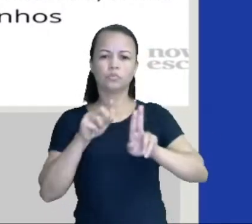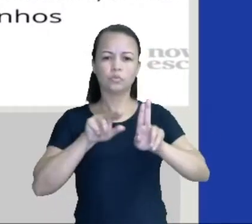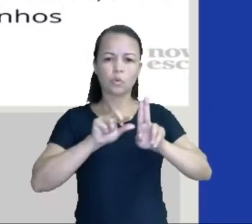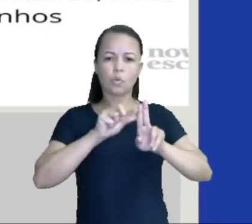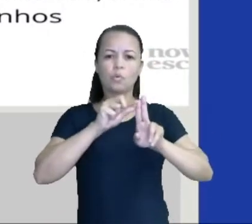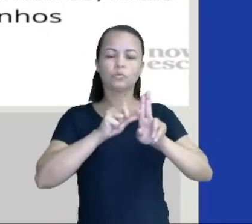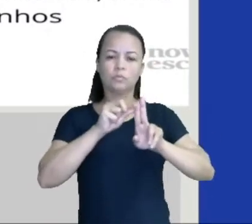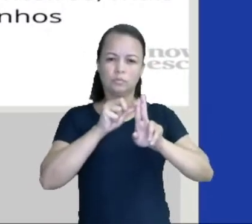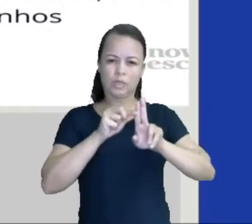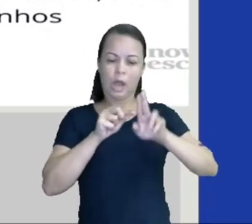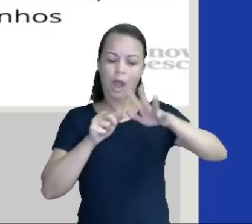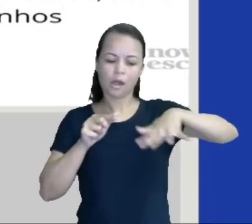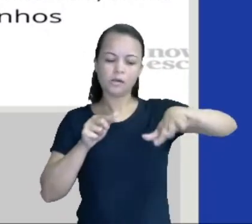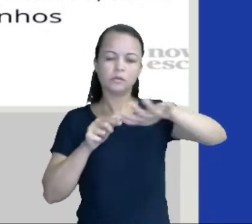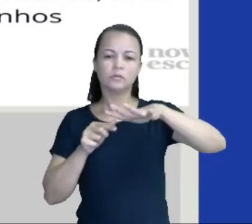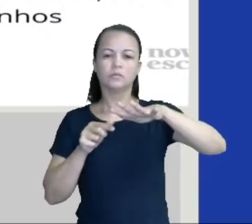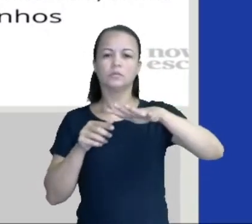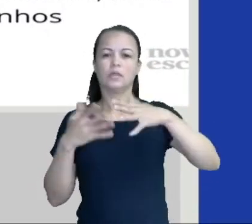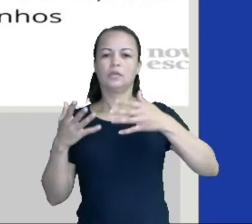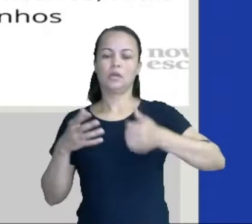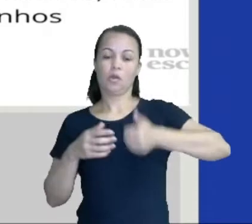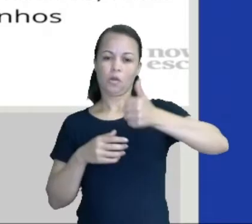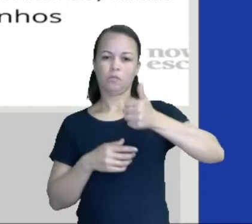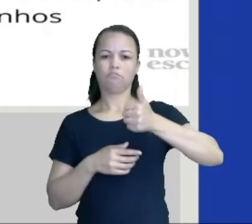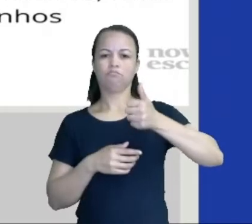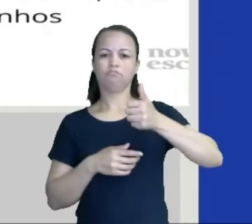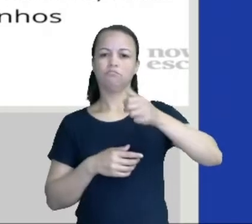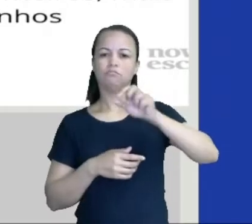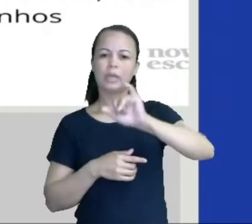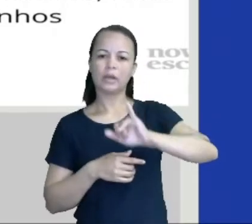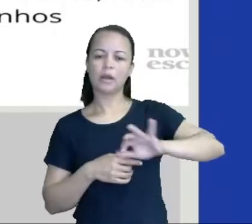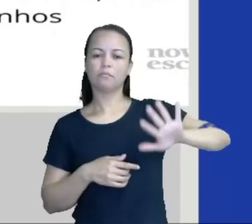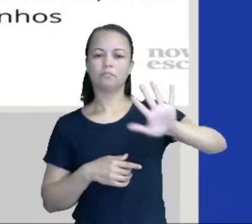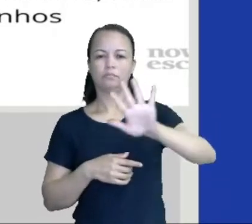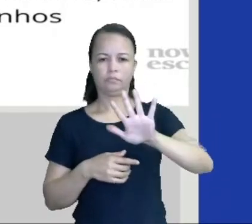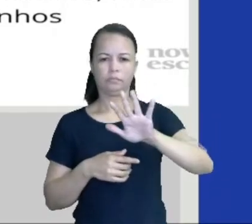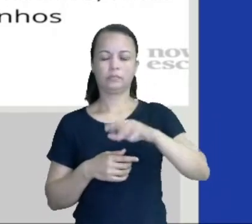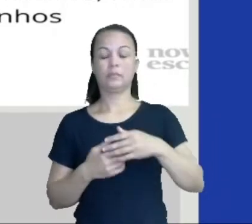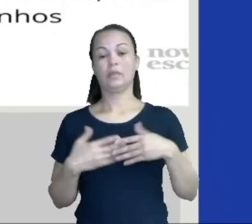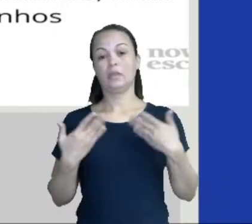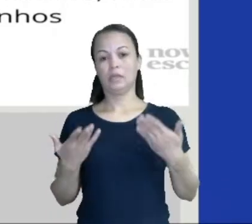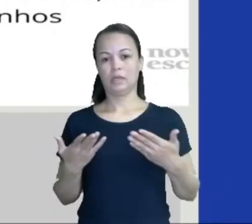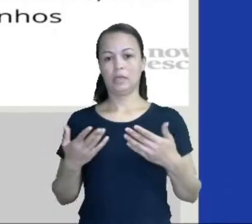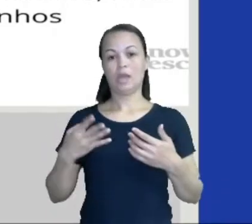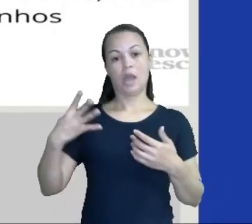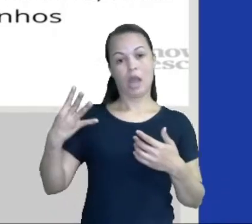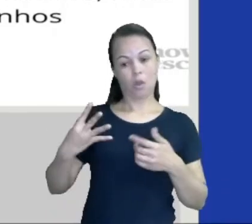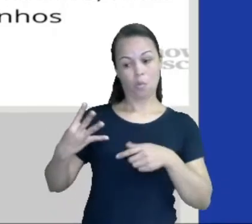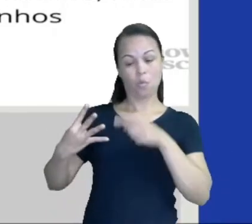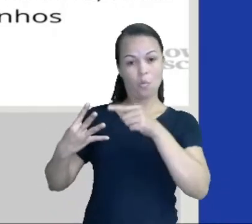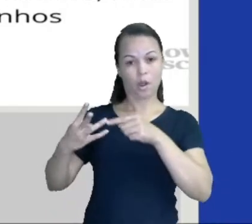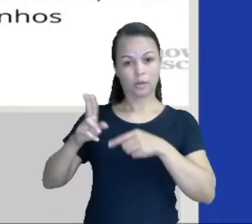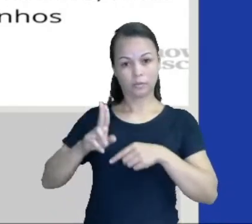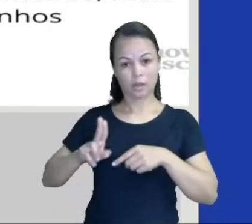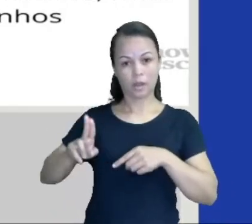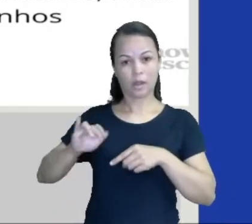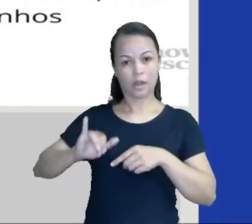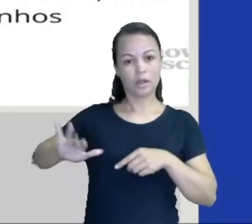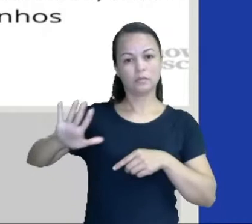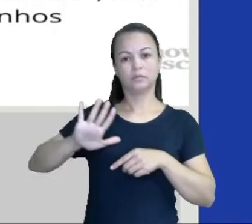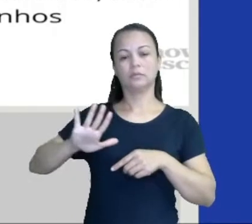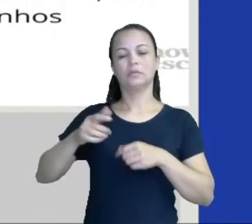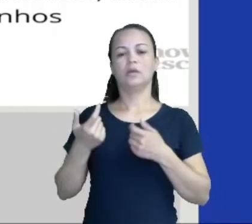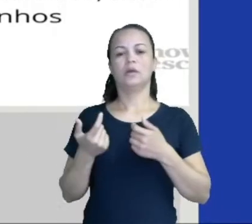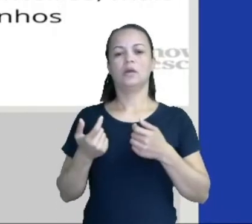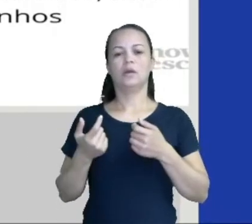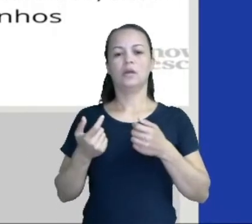observe que a figura primeira e a figura quarta, embora